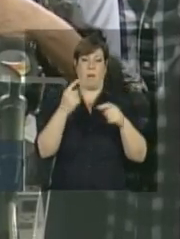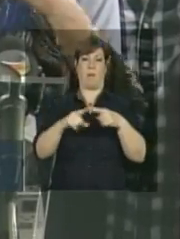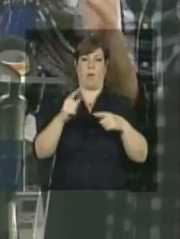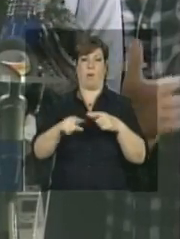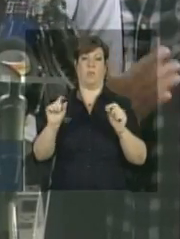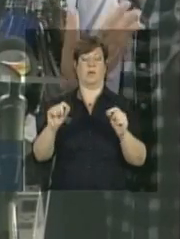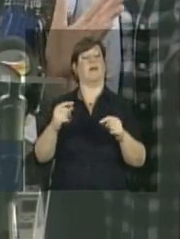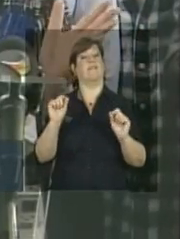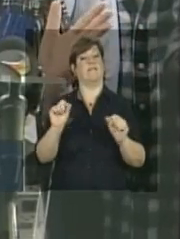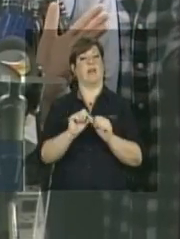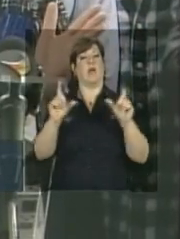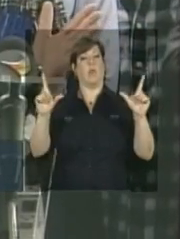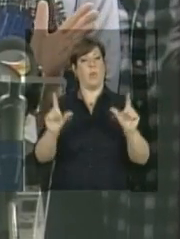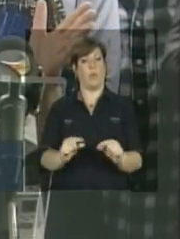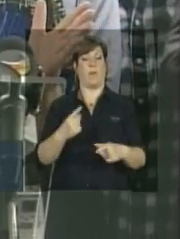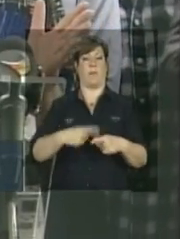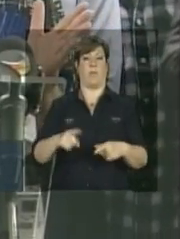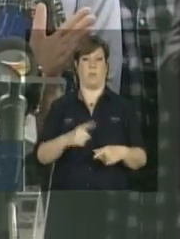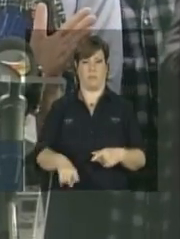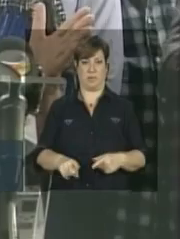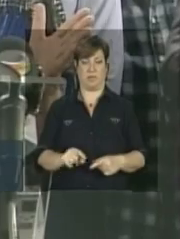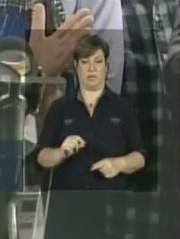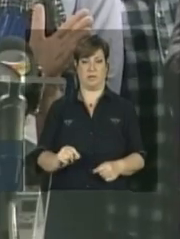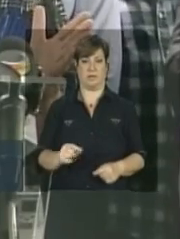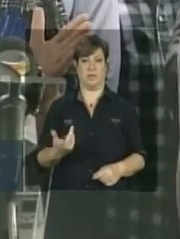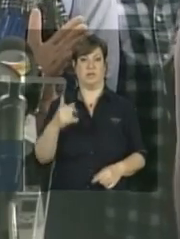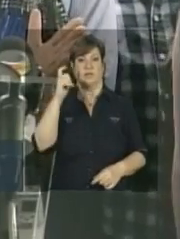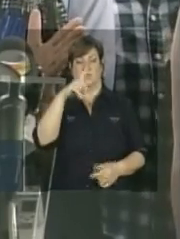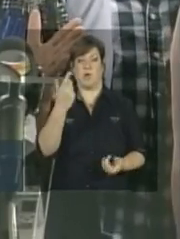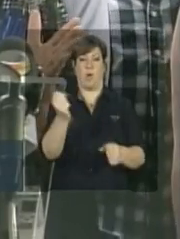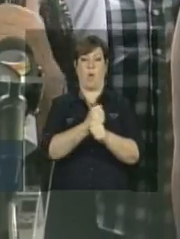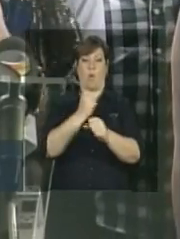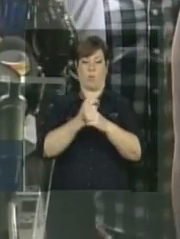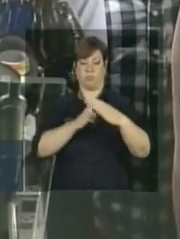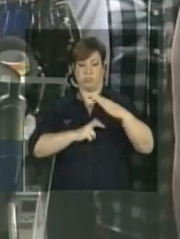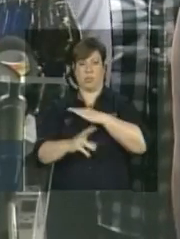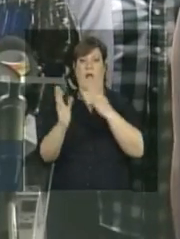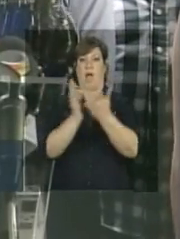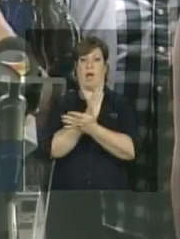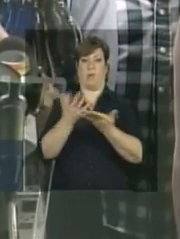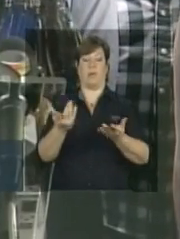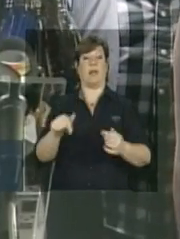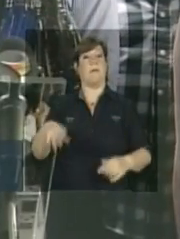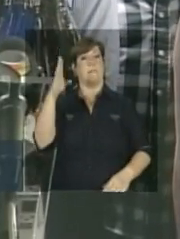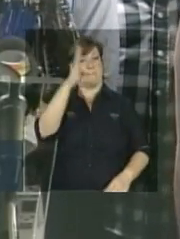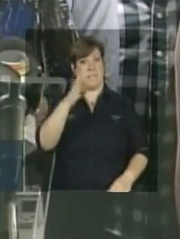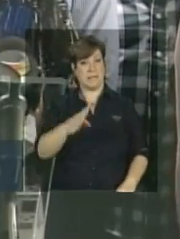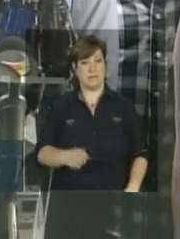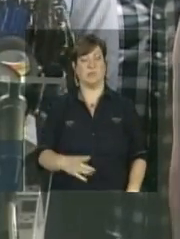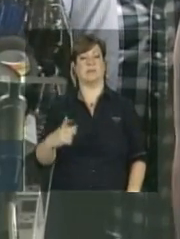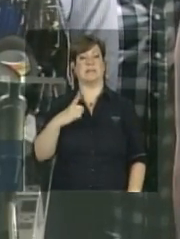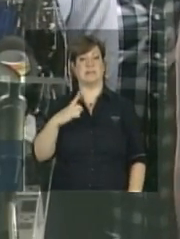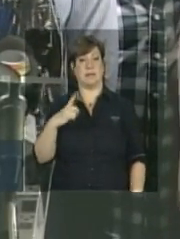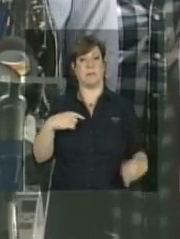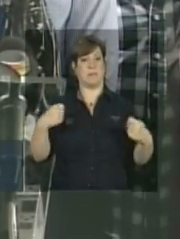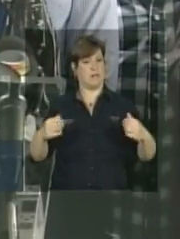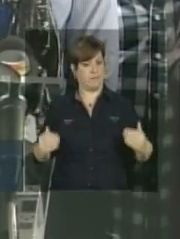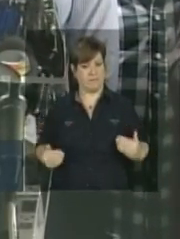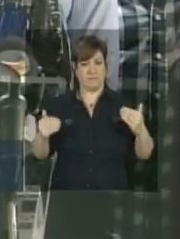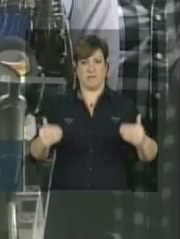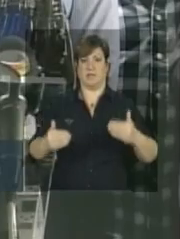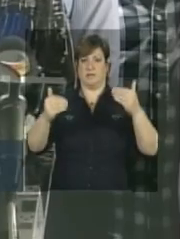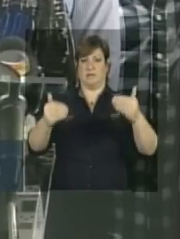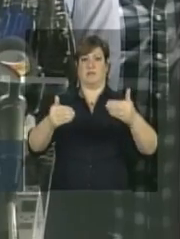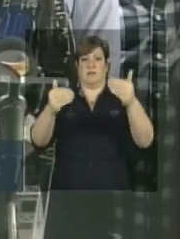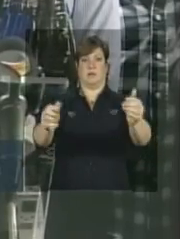se torna difícil de fazer estruturas de metrô. O Brasil tem de avançar em